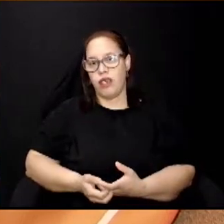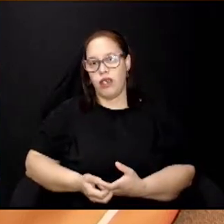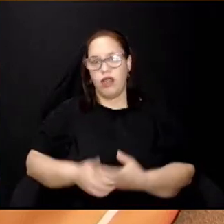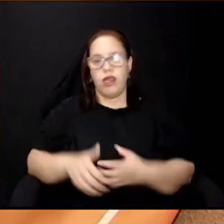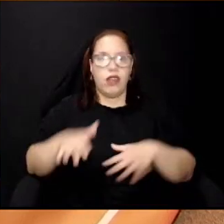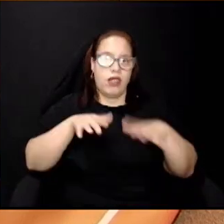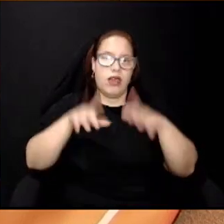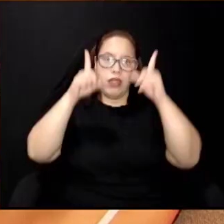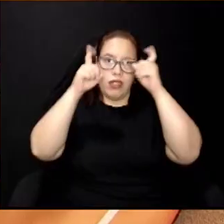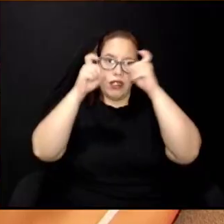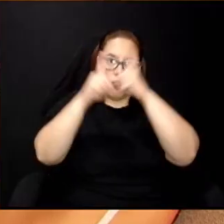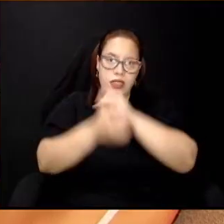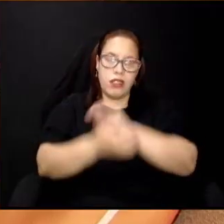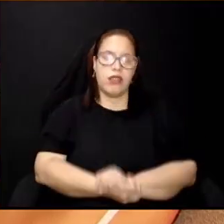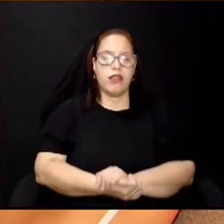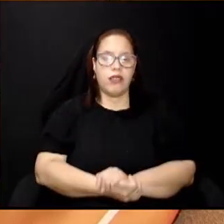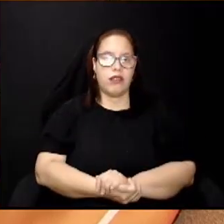difíceis.